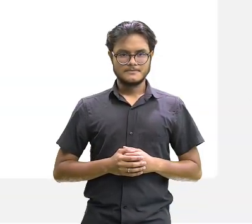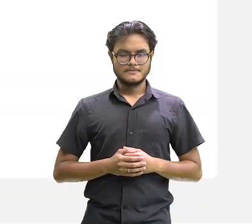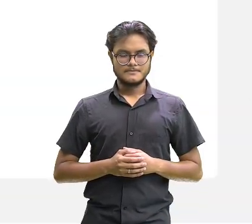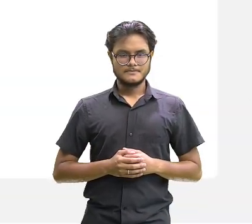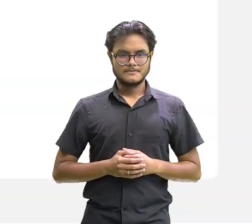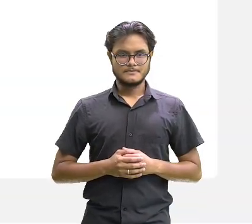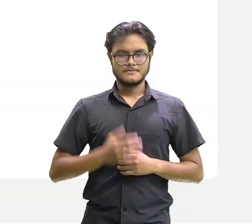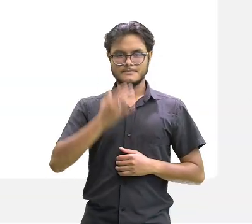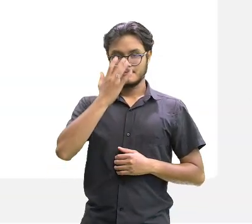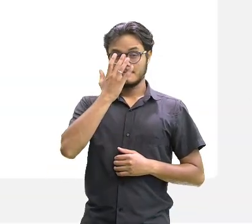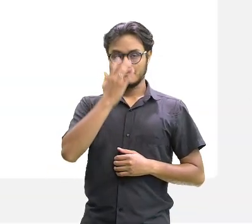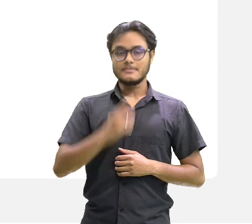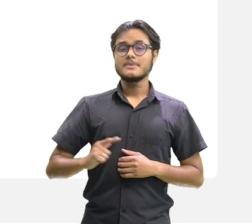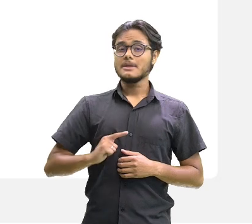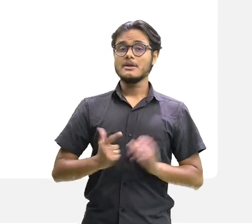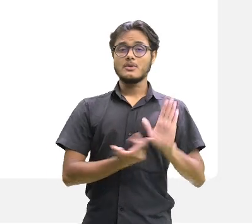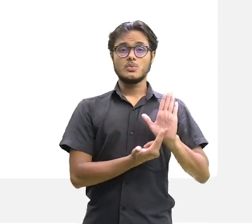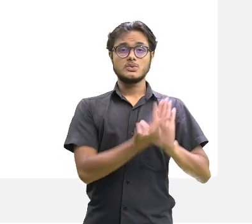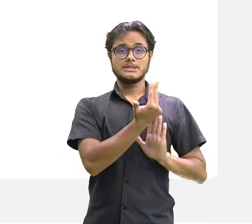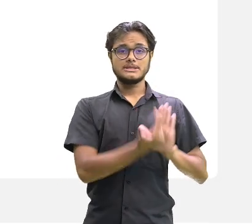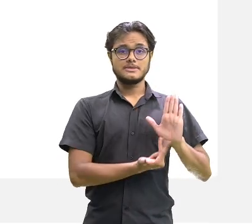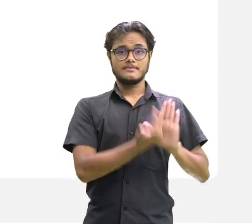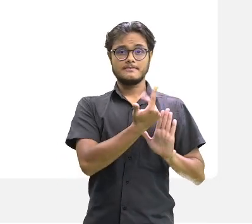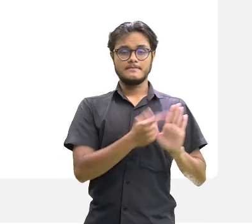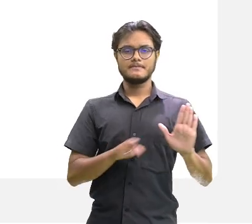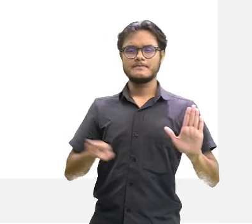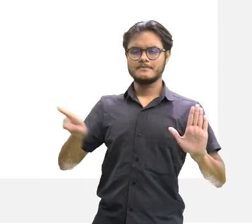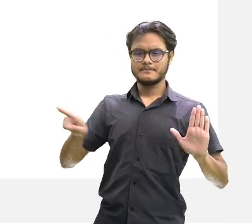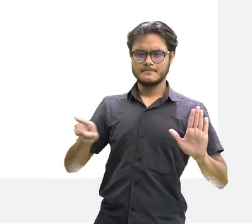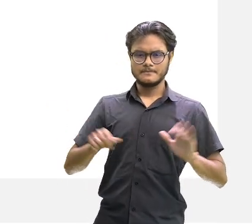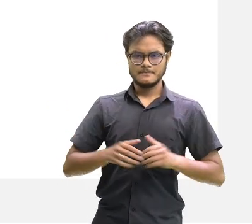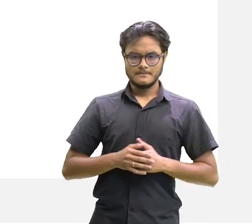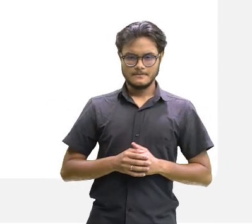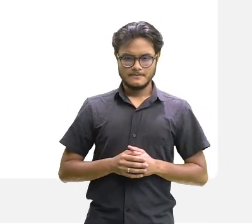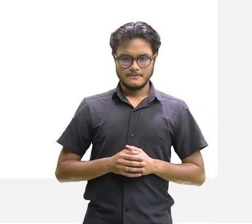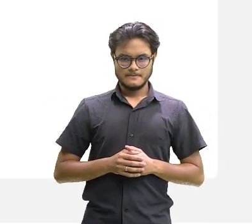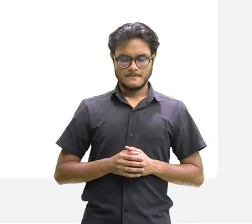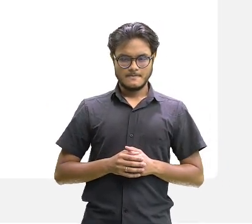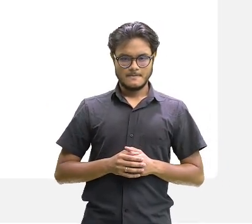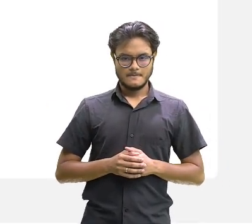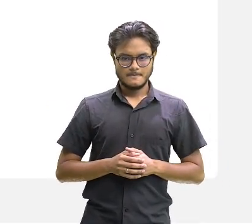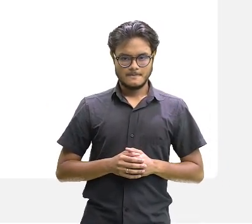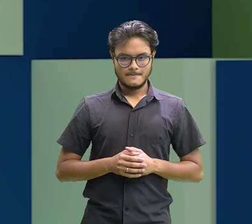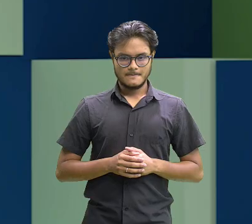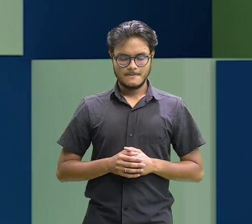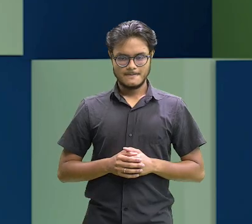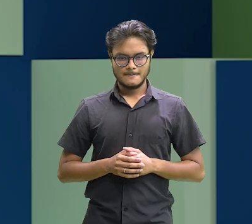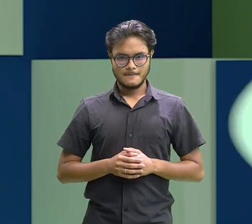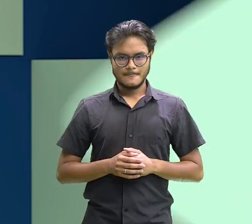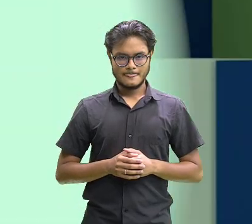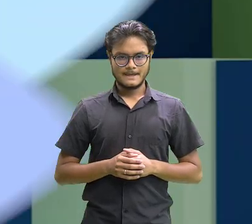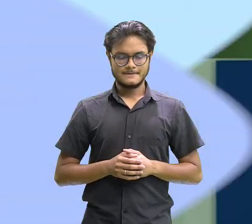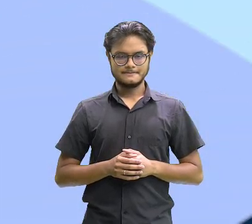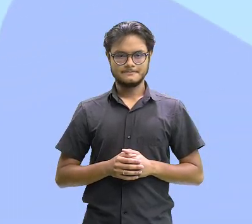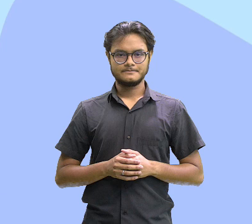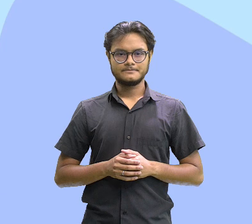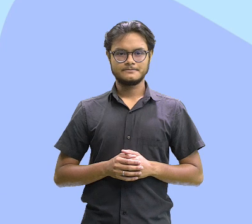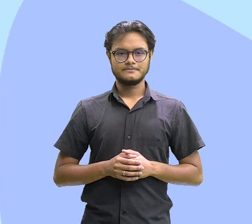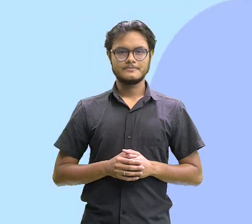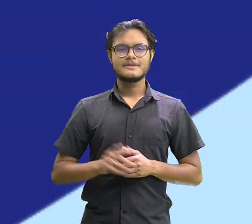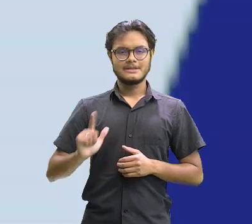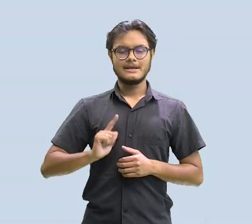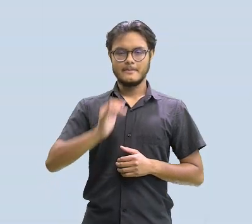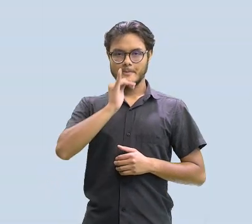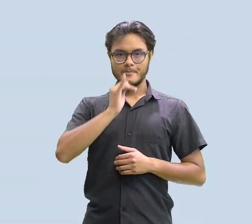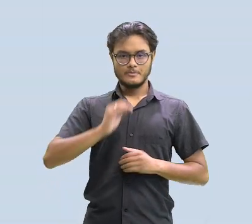ver agora os definitivos. Isso! Viaja comigo aqui no primeiro definitivo que nós temos aí. A